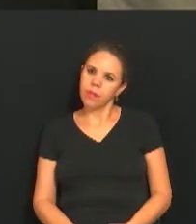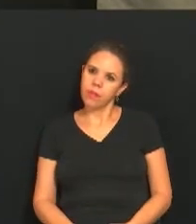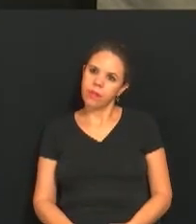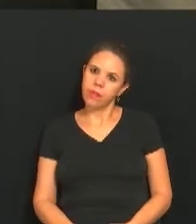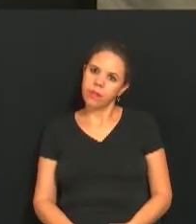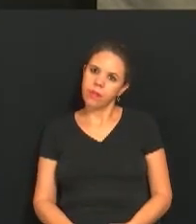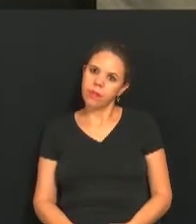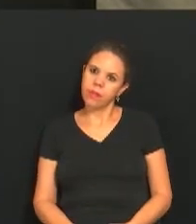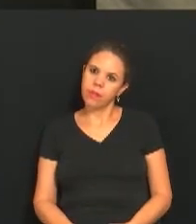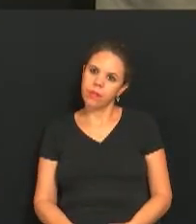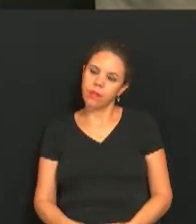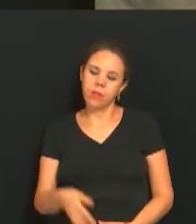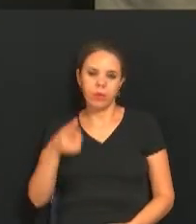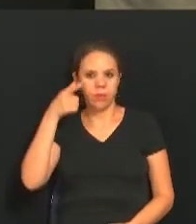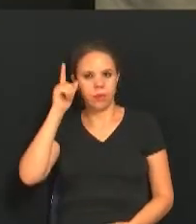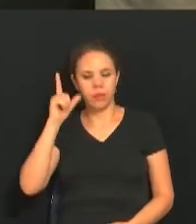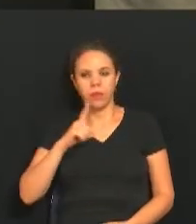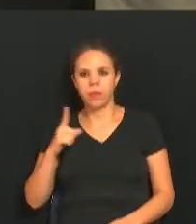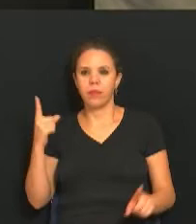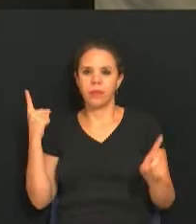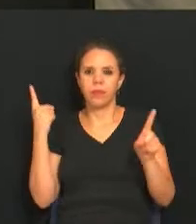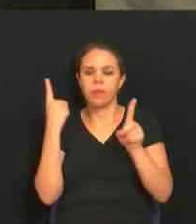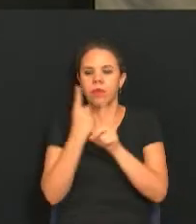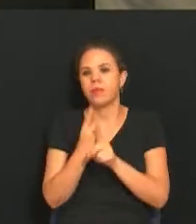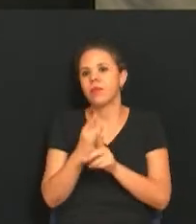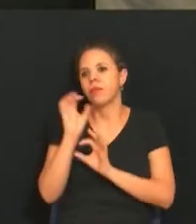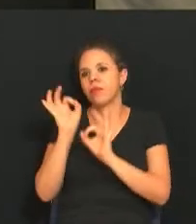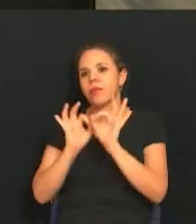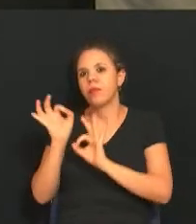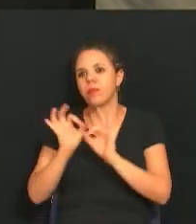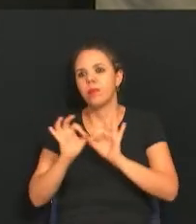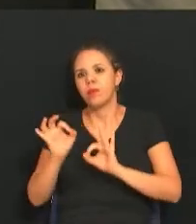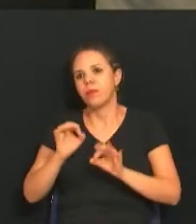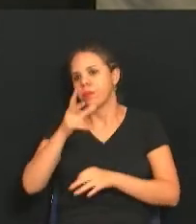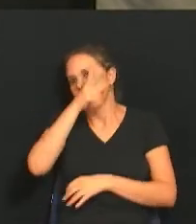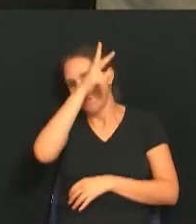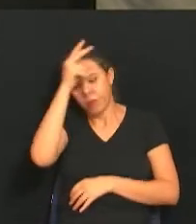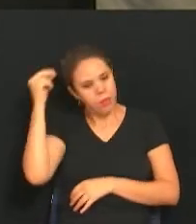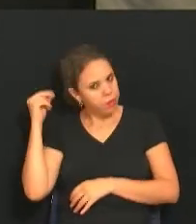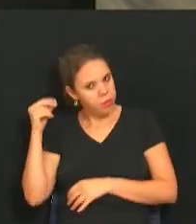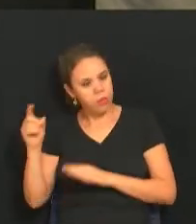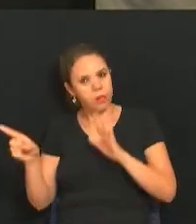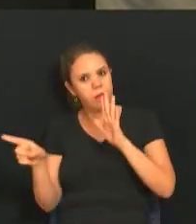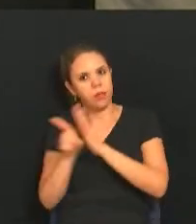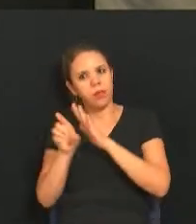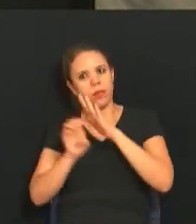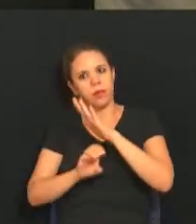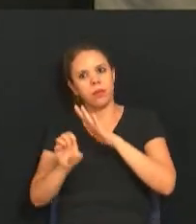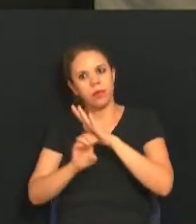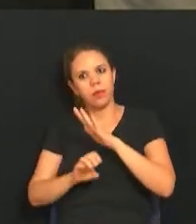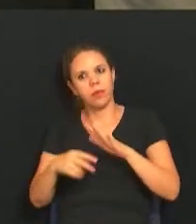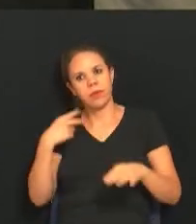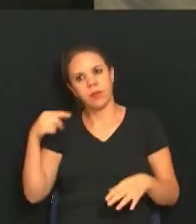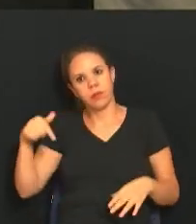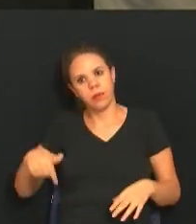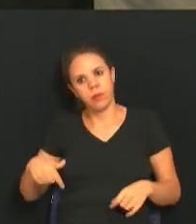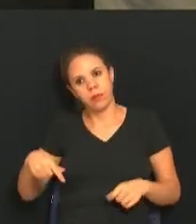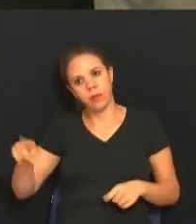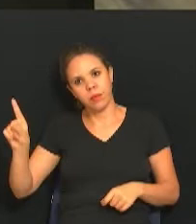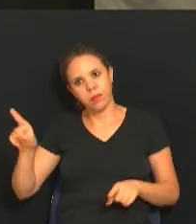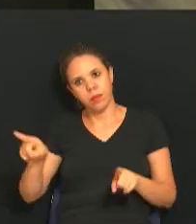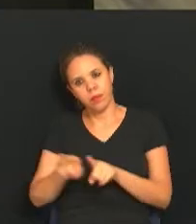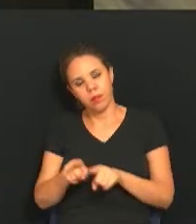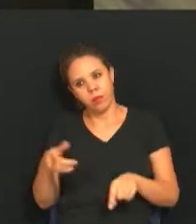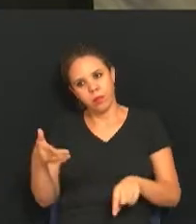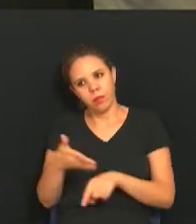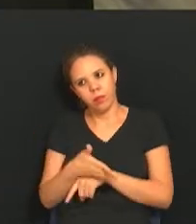E Mina, ontem teve um encontro que foi todo organizado pelo Executivo, né, com empresários, e teve vereador aqui da casa que também